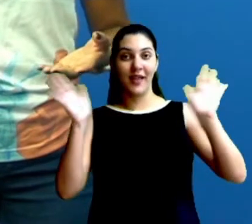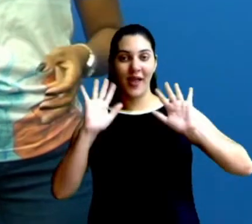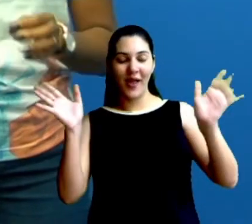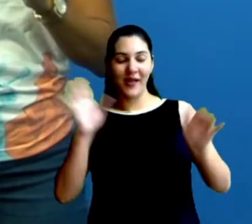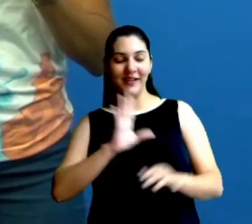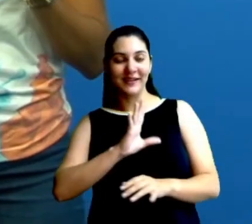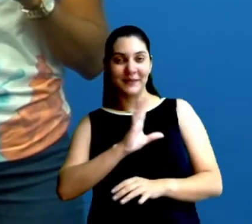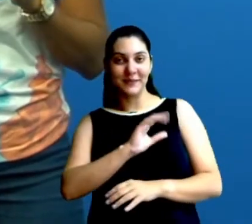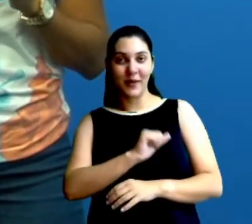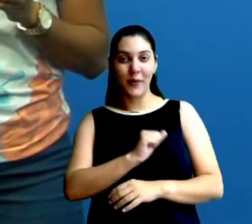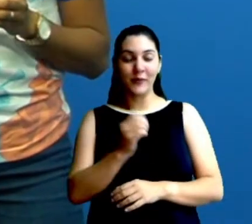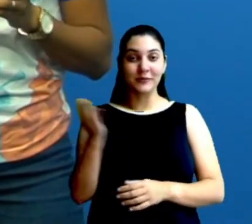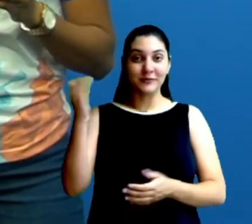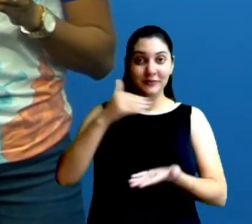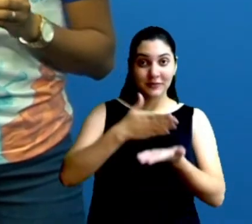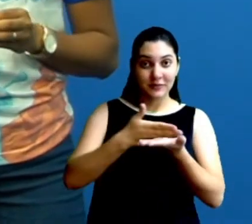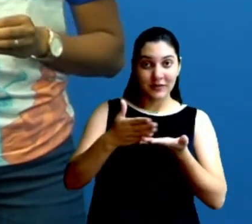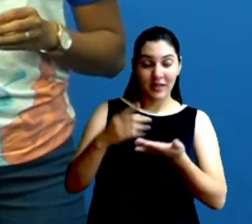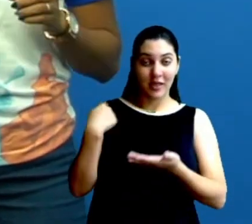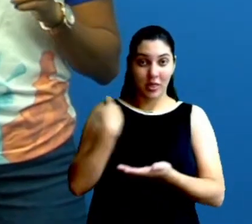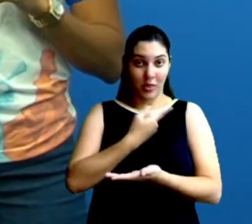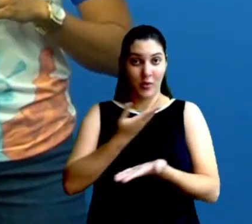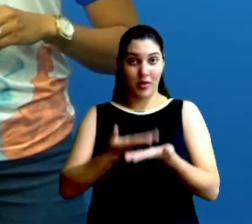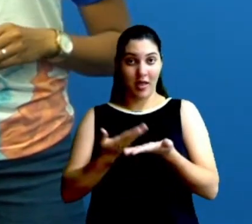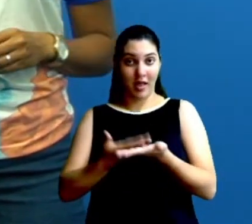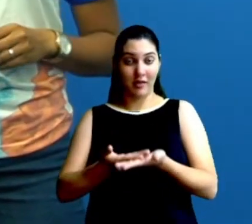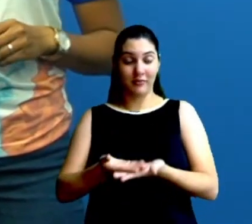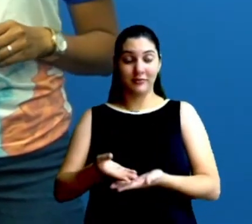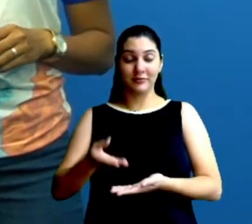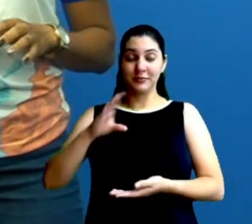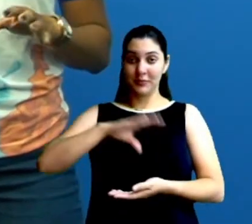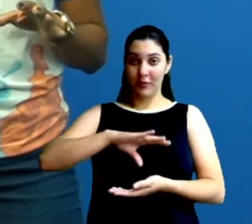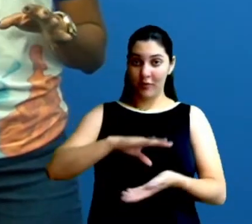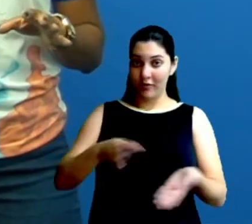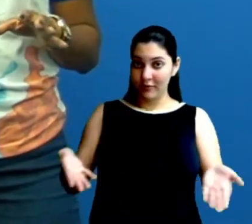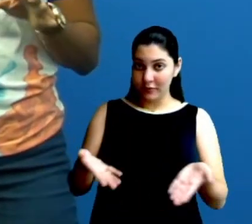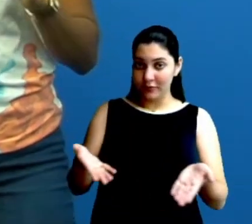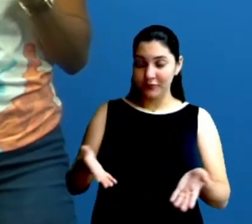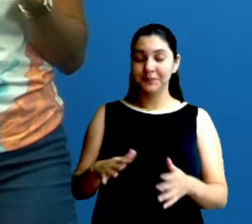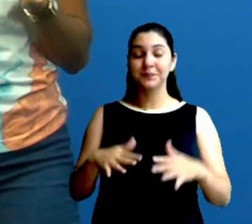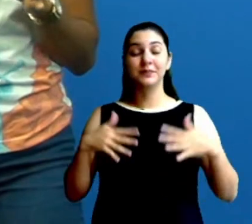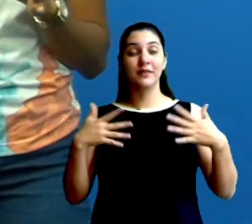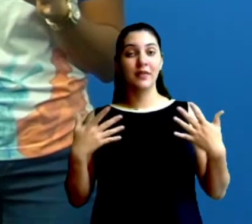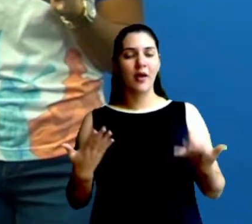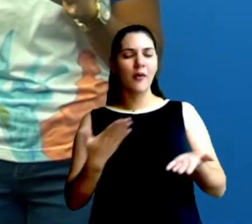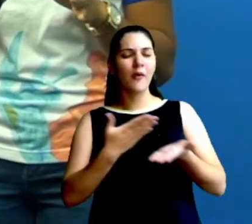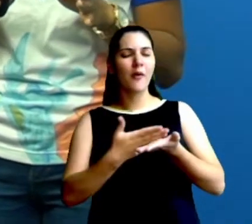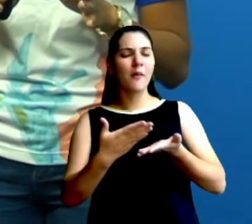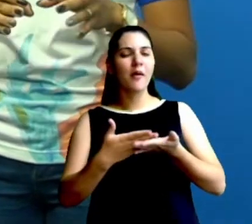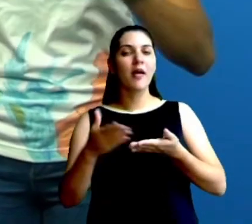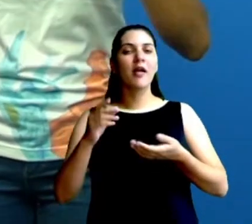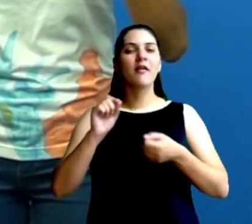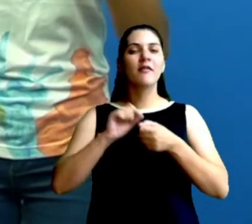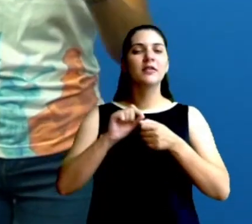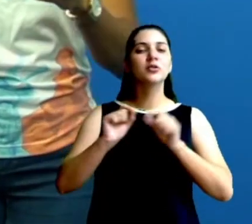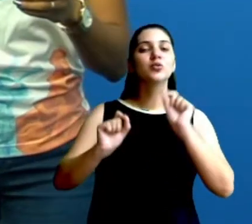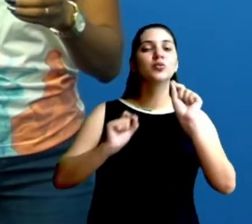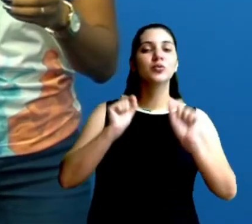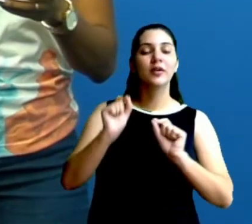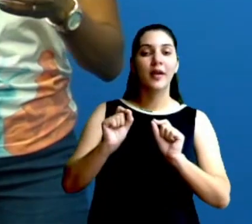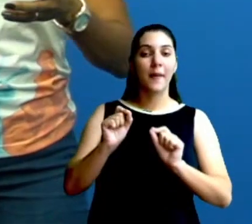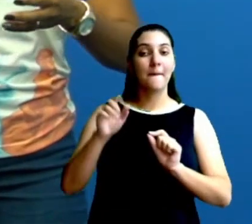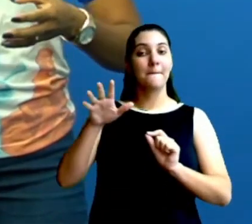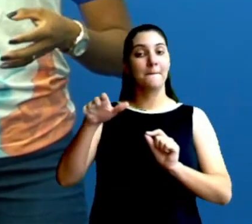Olá, amores! Vamos iniciar a nossa aula de língua portuguesa de hoje? Então, a gente começa sempre fazendo o quê?